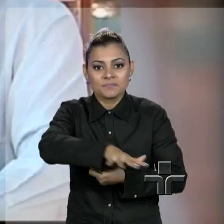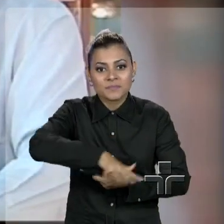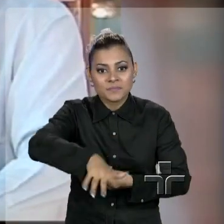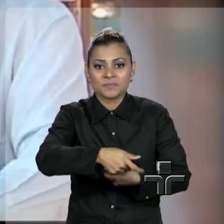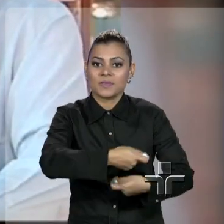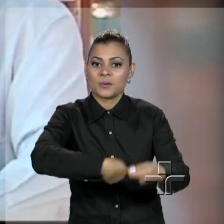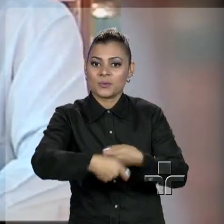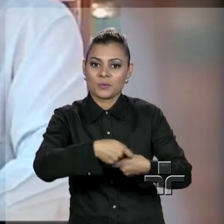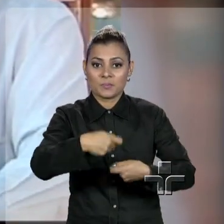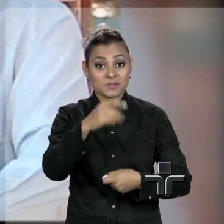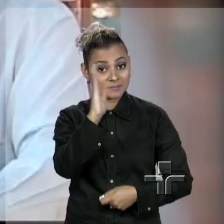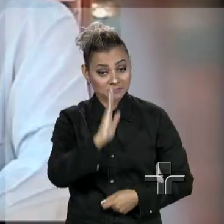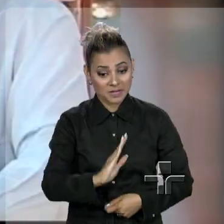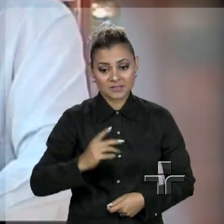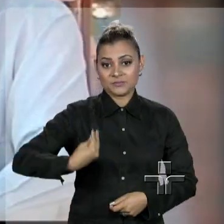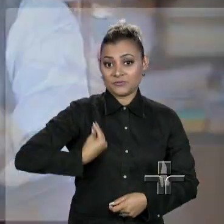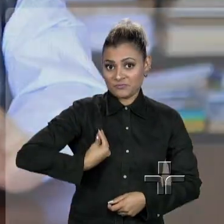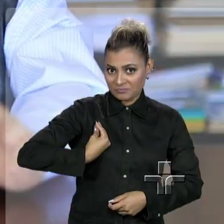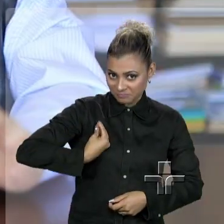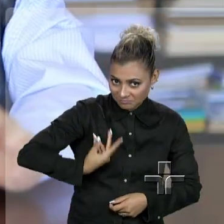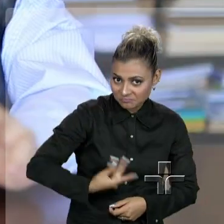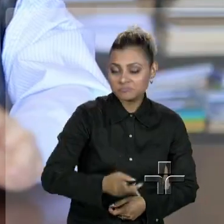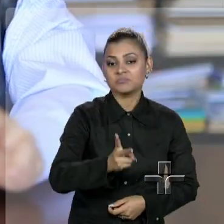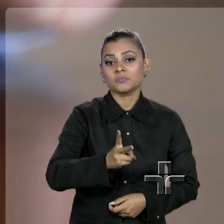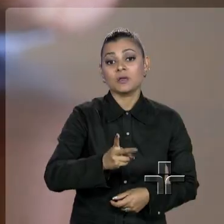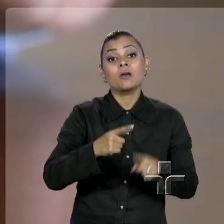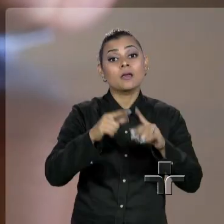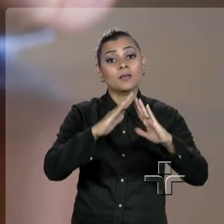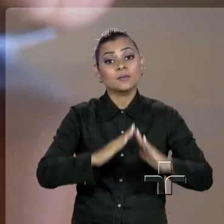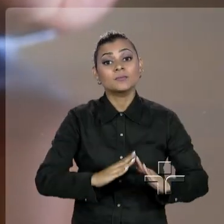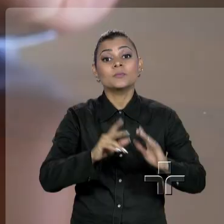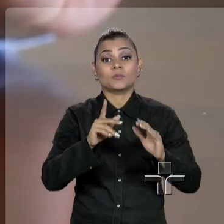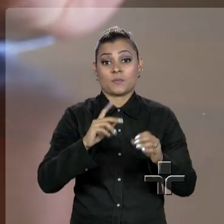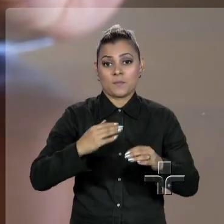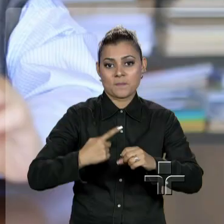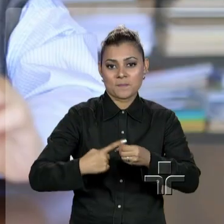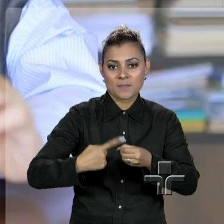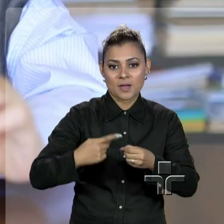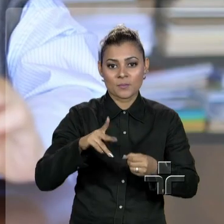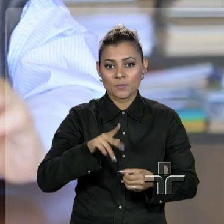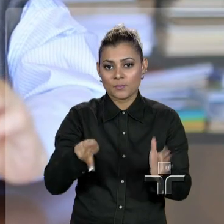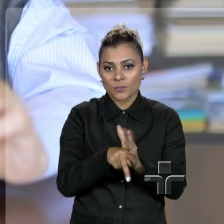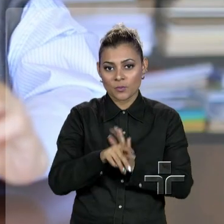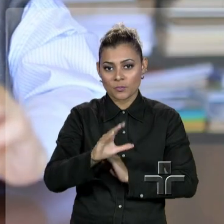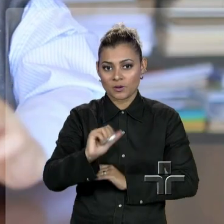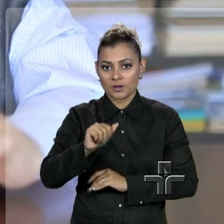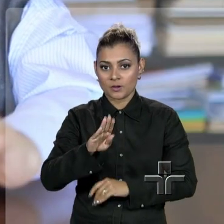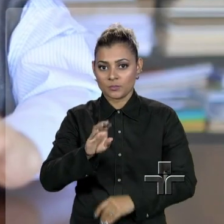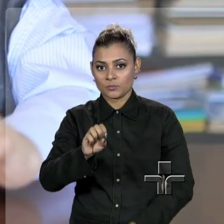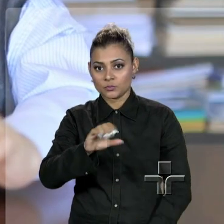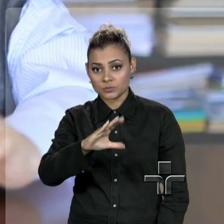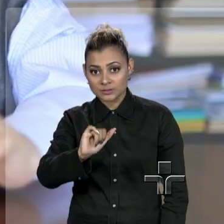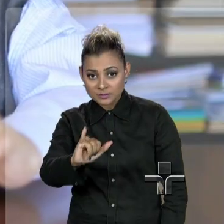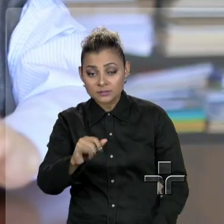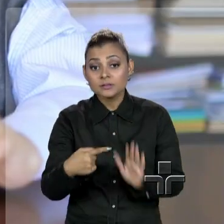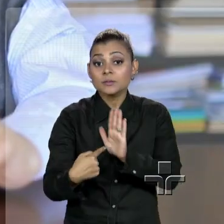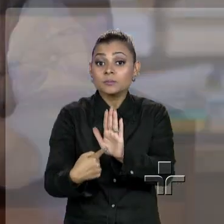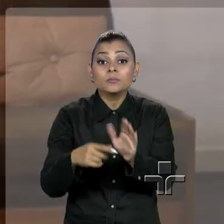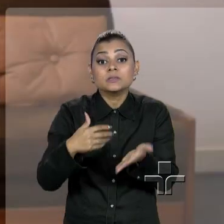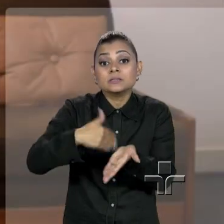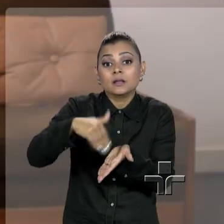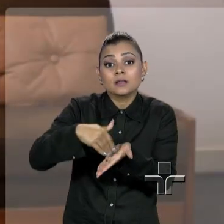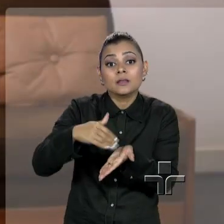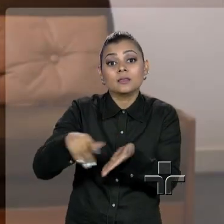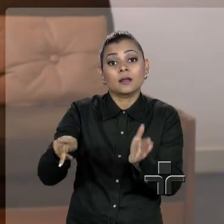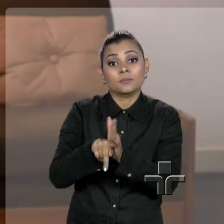repele com bom humor. Paulistano, nascido no bairro do Cambuci, começou a carreira de gestor público como secretário da Fazenda de São